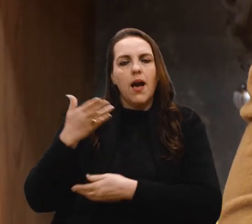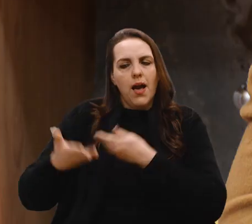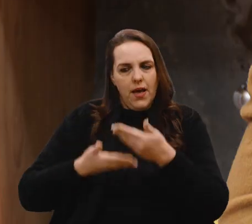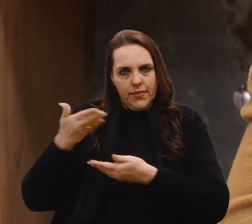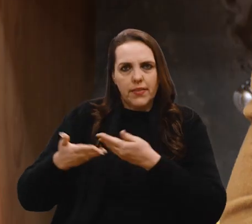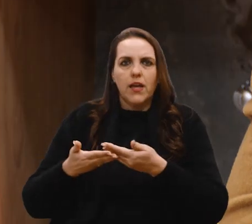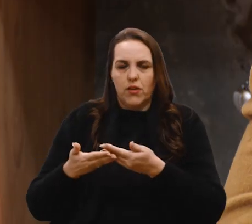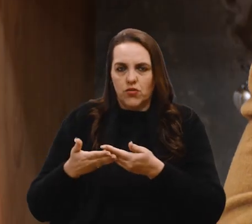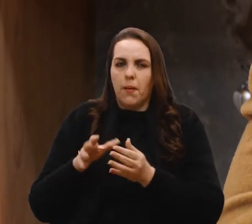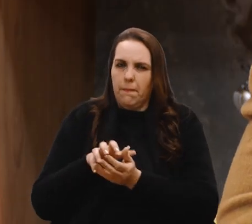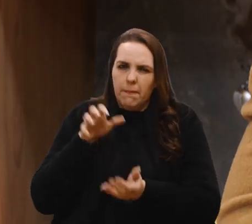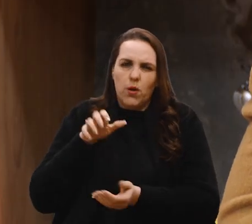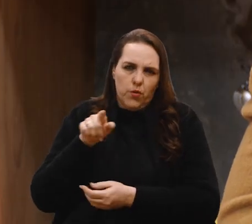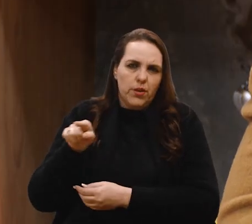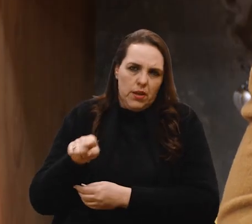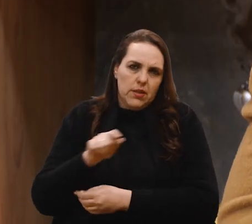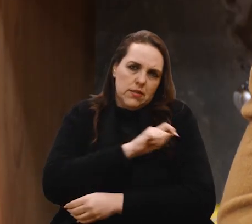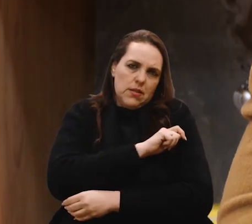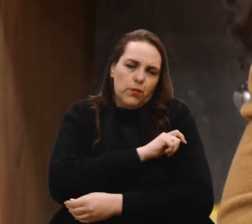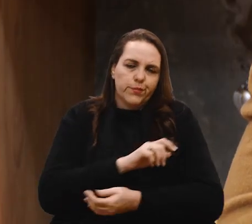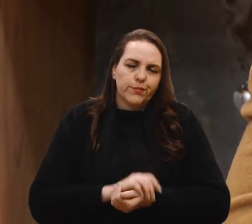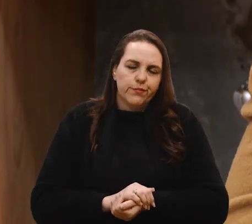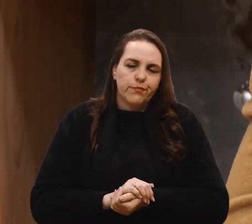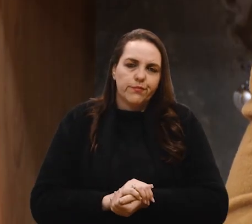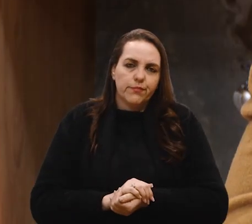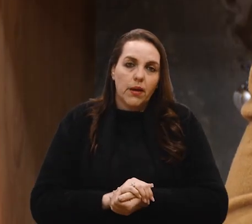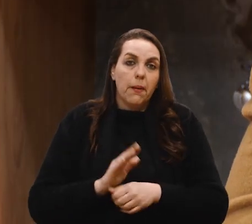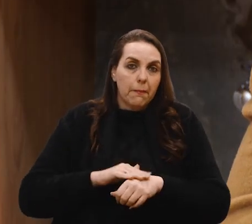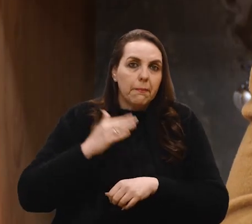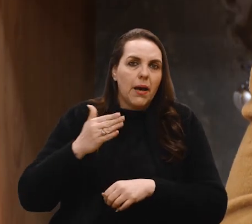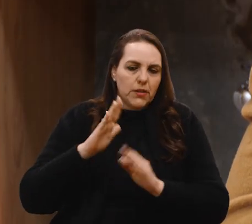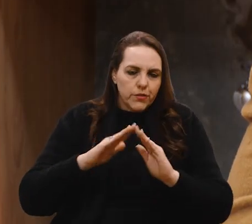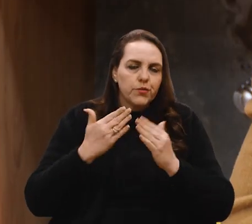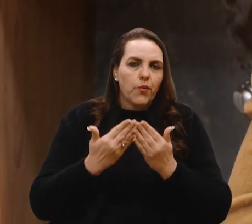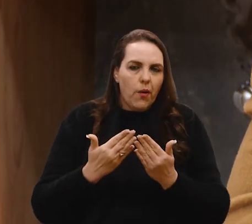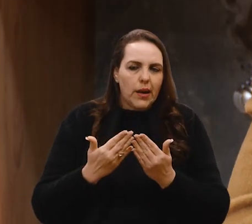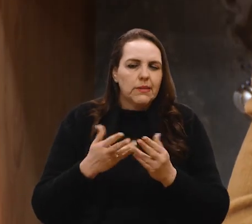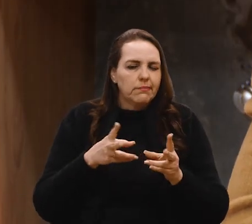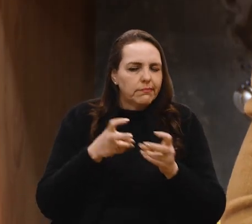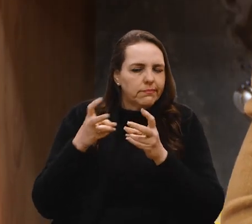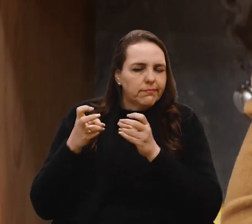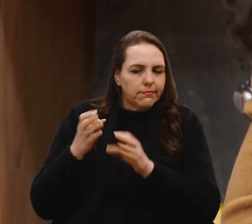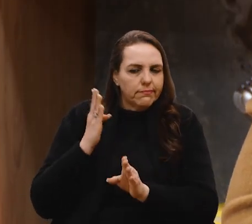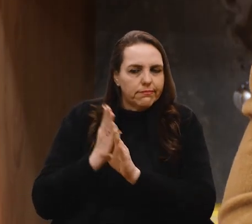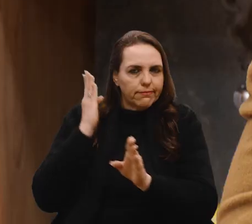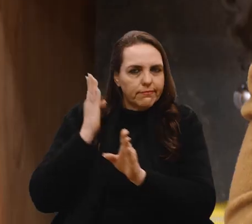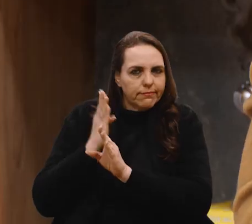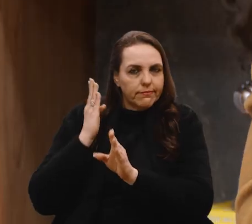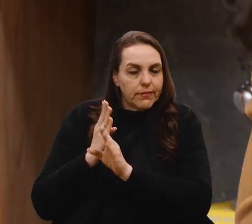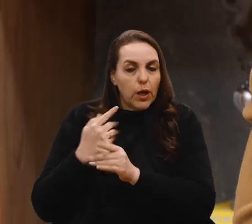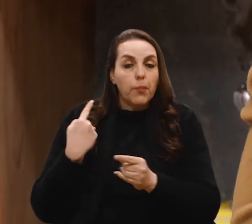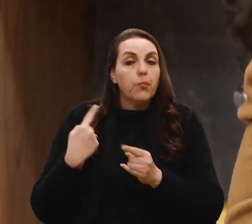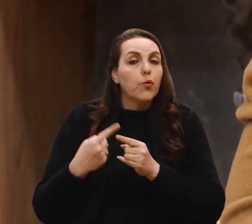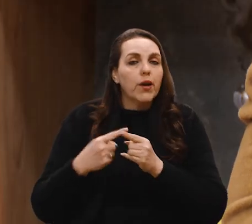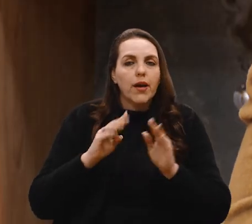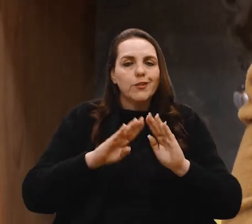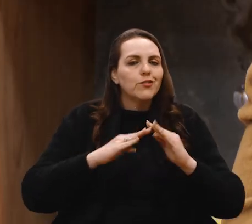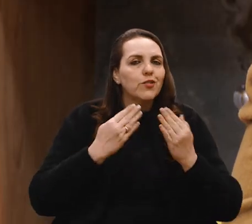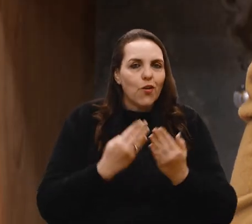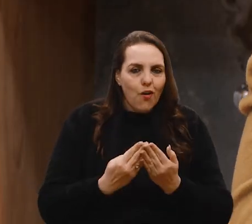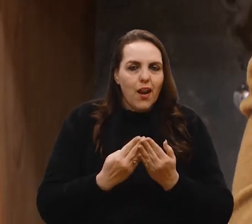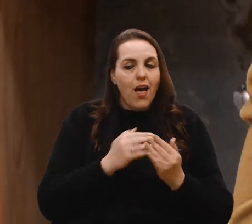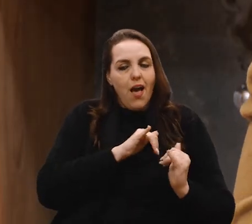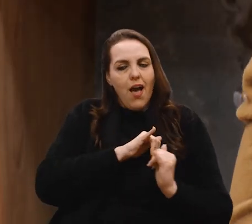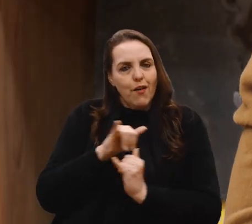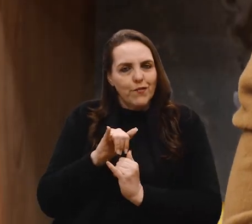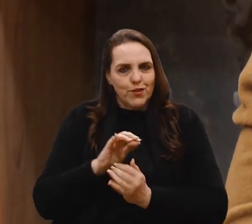número. Então, eu acho que cada vez mais, né, as escolas, porque muitas identificações são feitas porque a escola